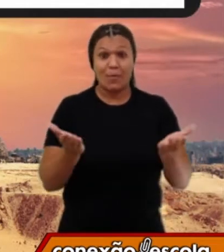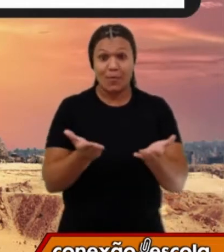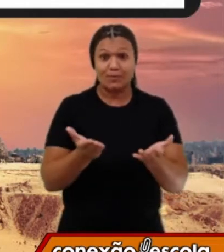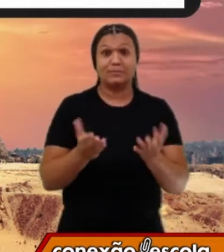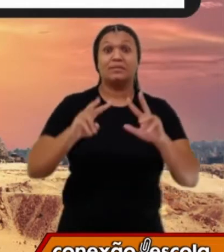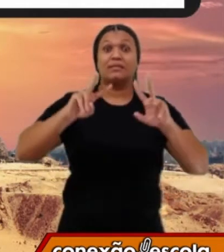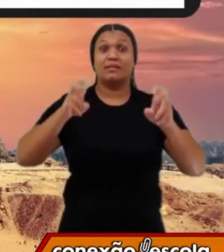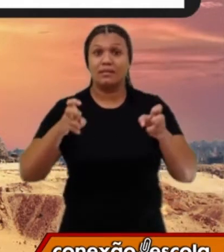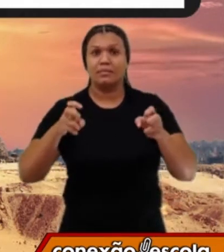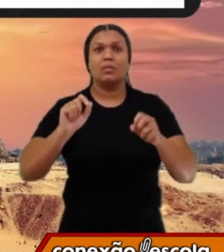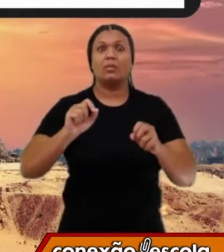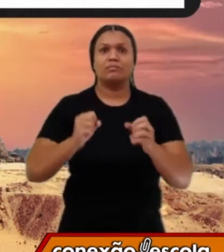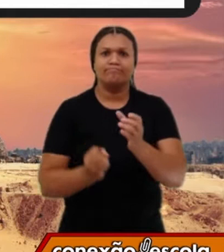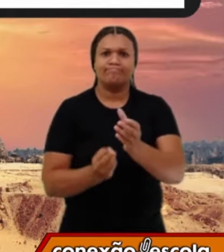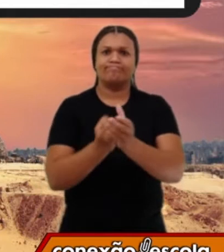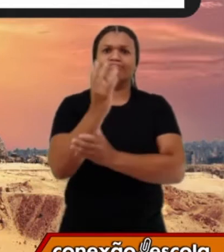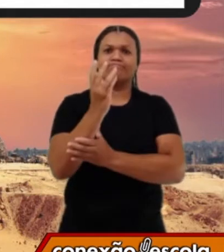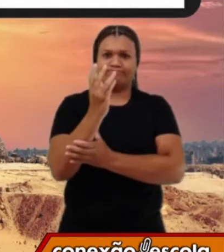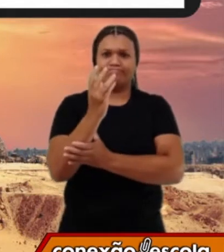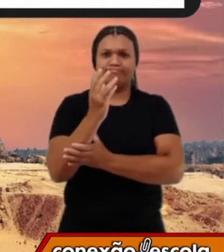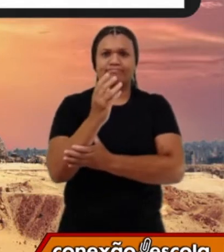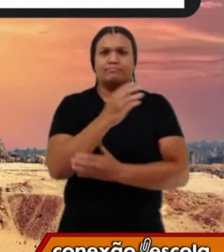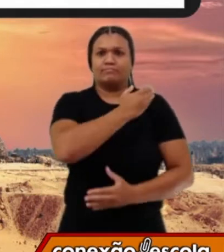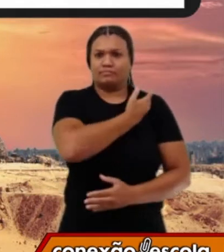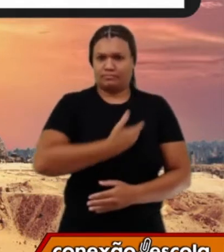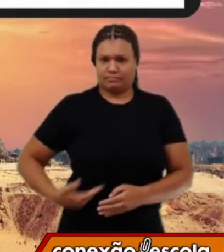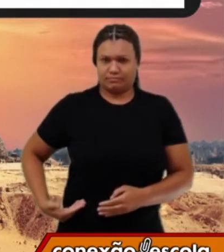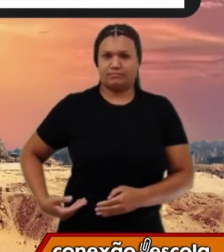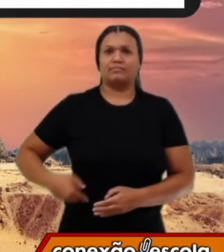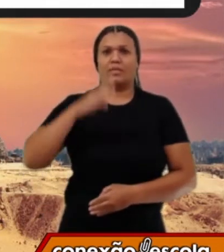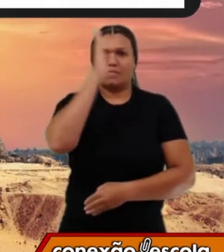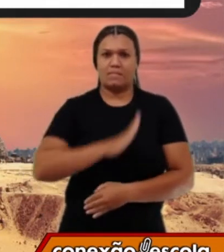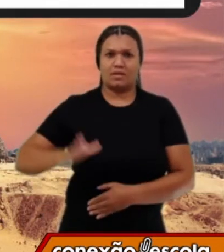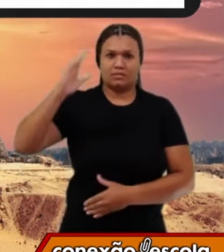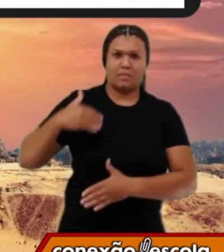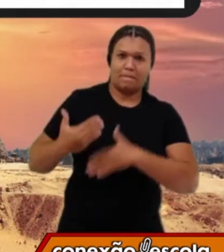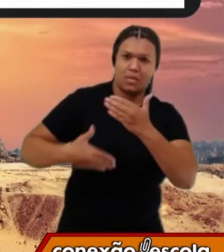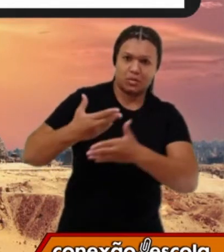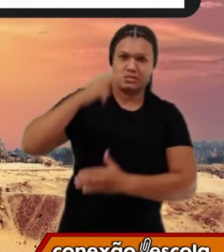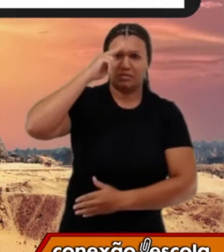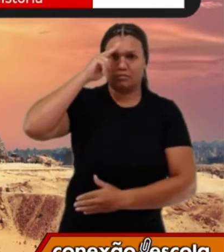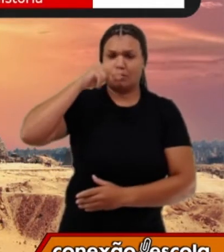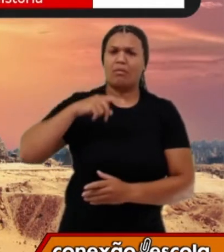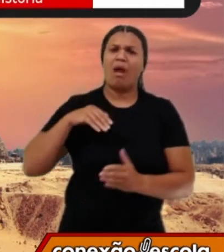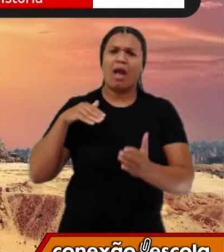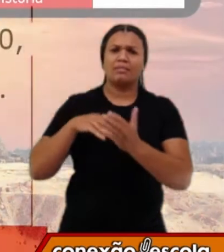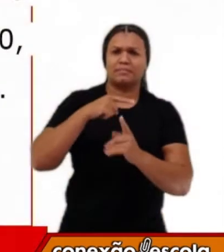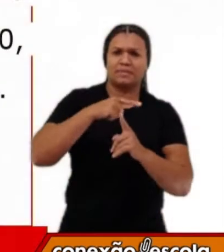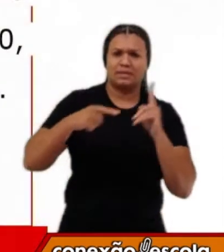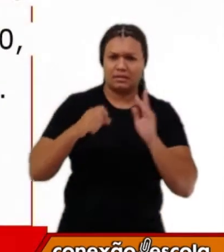sobre o nascimento da República no Brasil e os processos históricos até a metade do século XX. Nessa